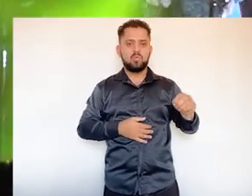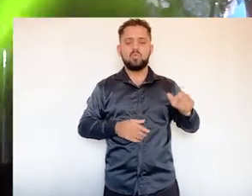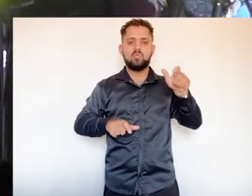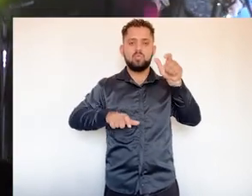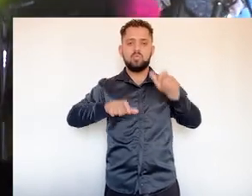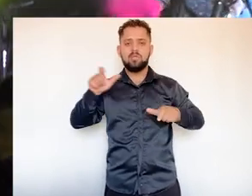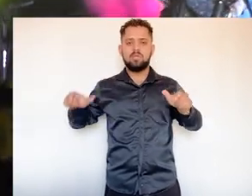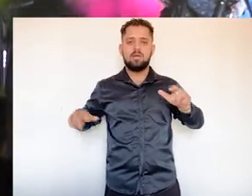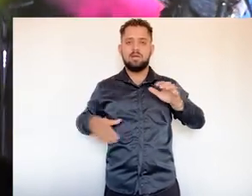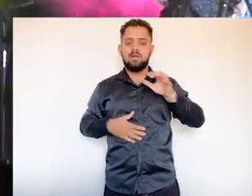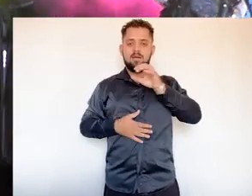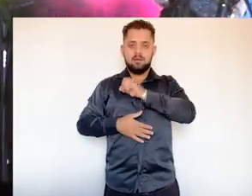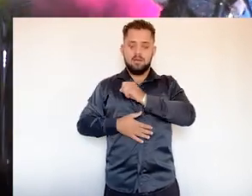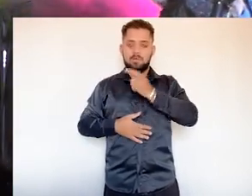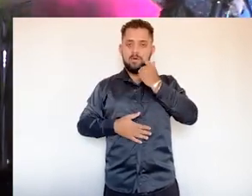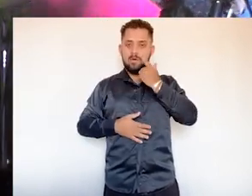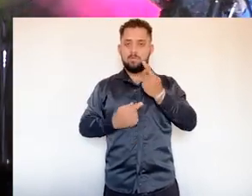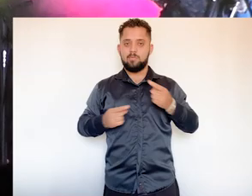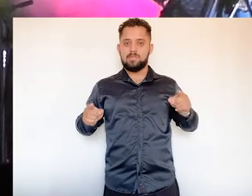aqui agora.